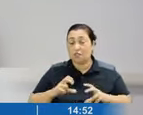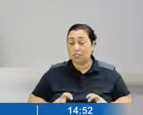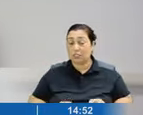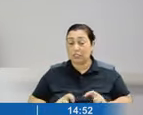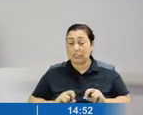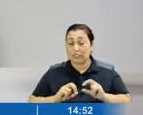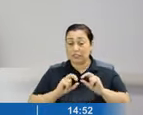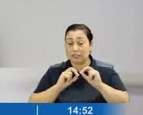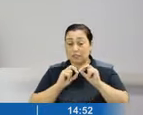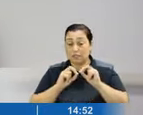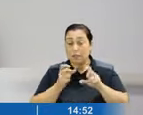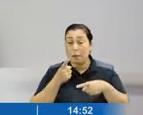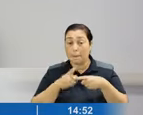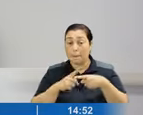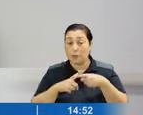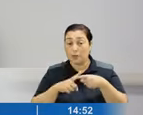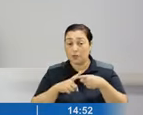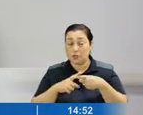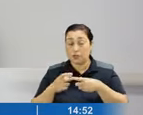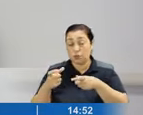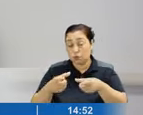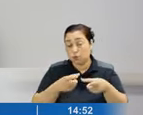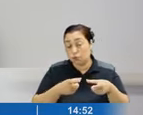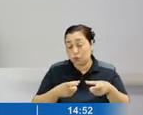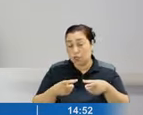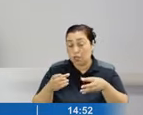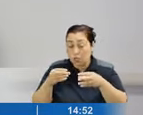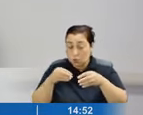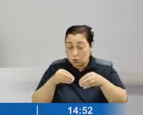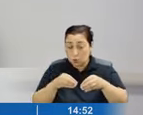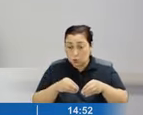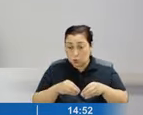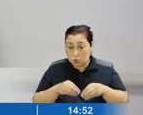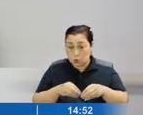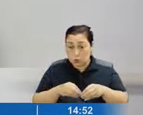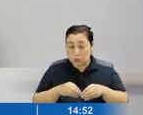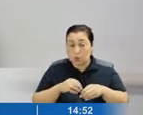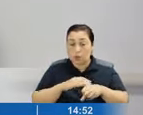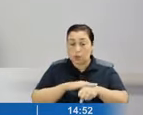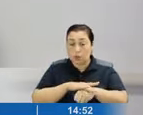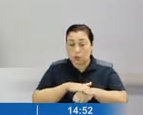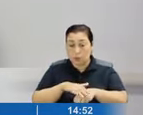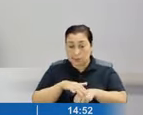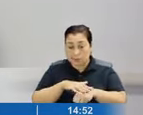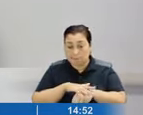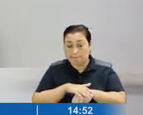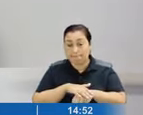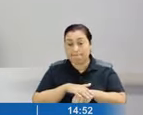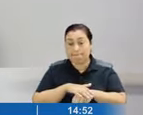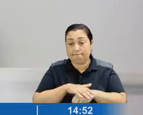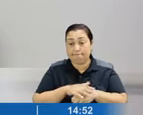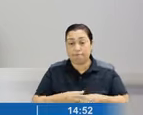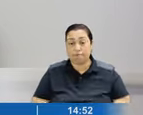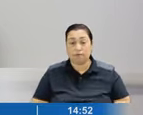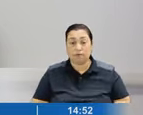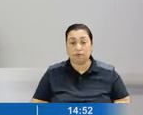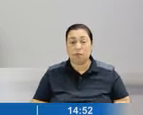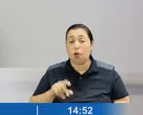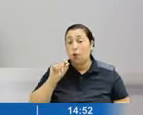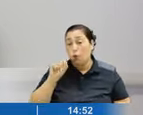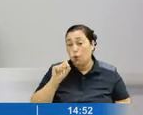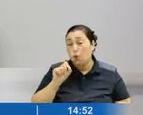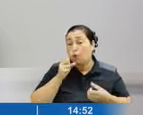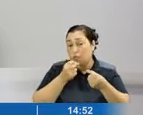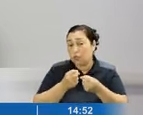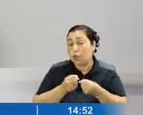reto. Né? Por quê? Porque são os locais que são acometidos pela doença. Né? O que eu posso evitar?